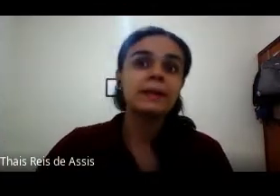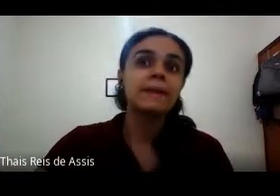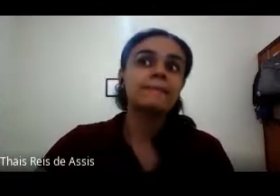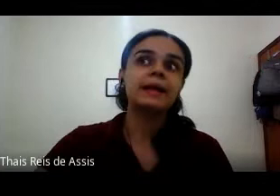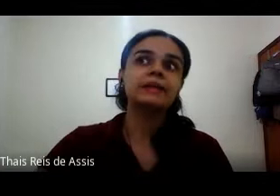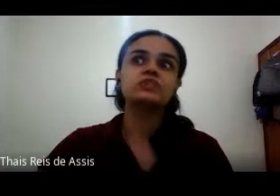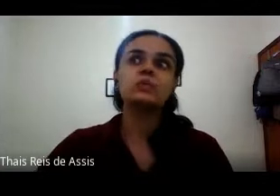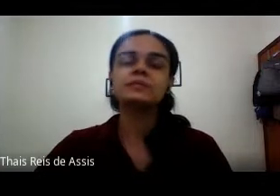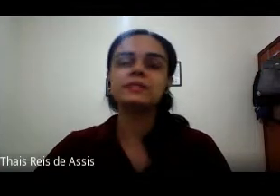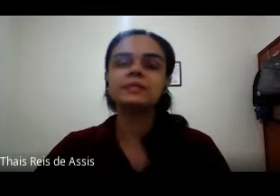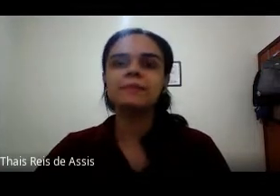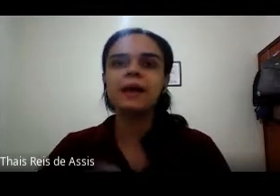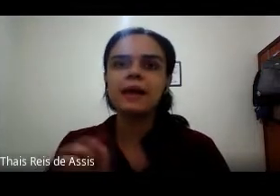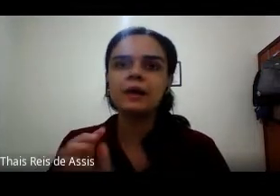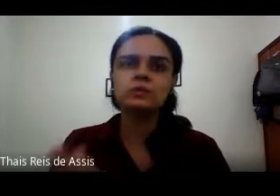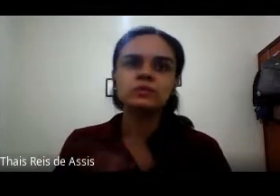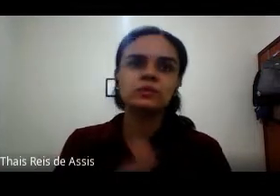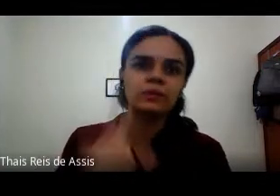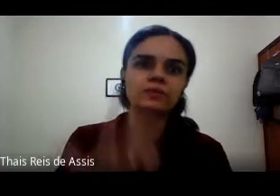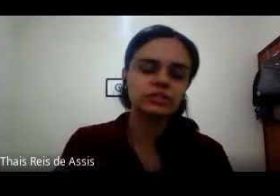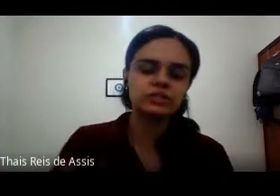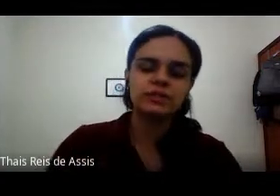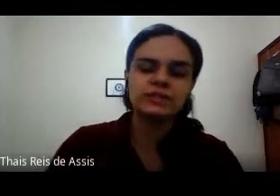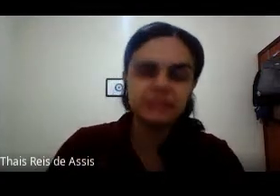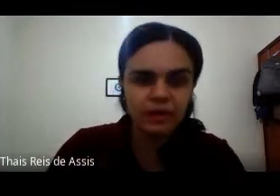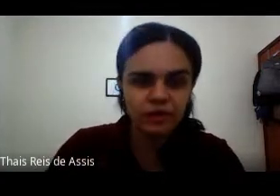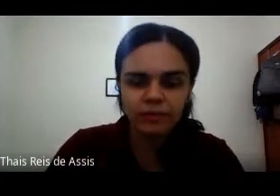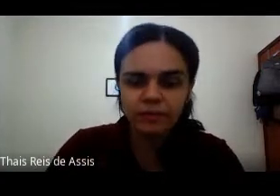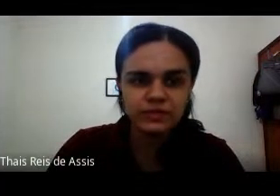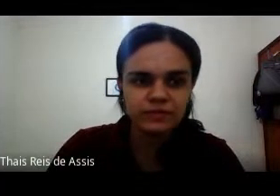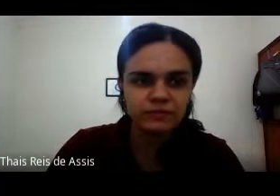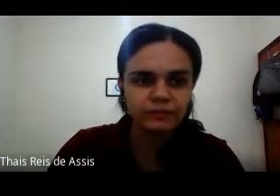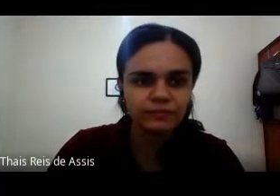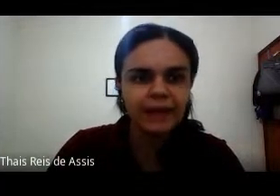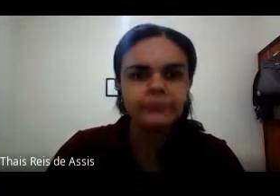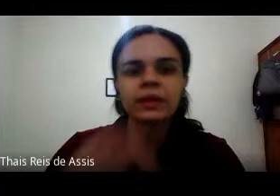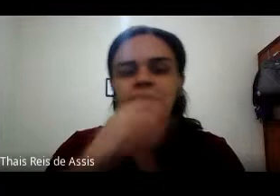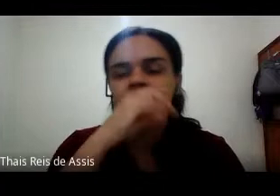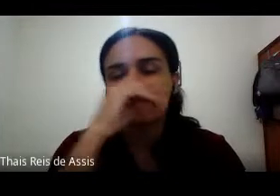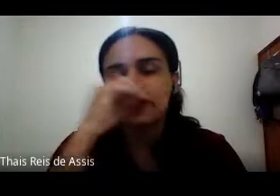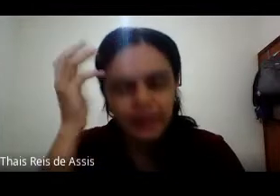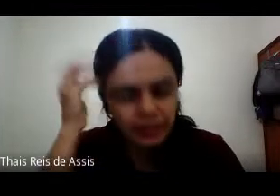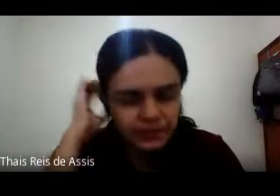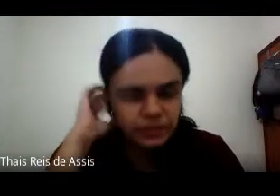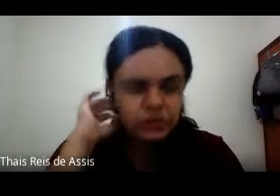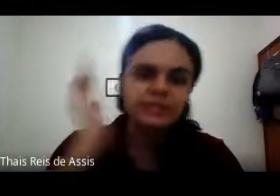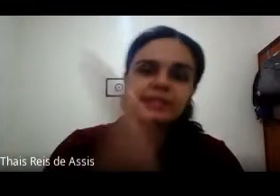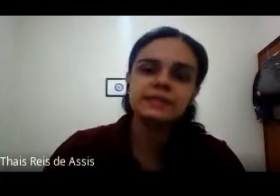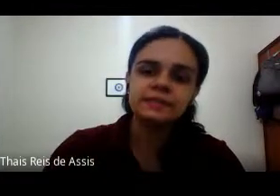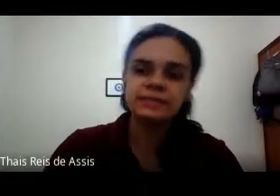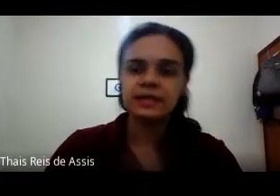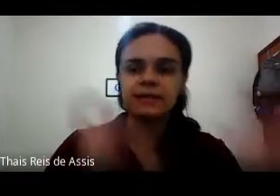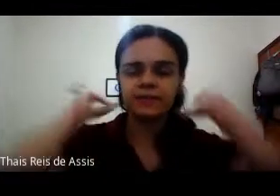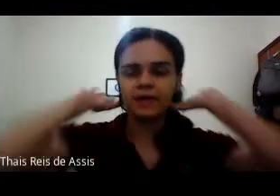tecnologias, para que a gente consiga trabalhar os conteúdos que a gente ministra da melhor forma possível, tá? Não existe